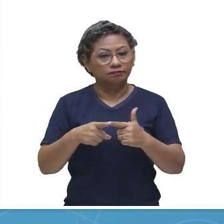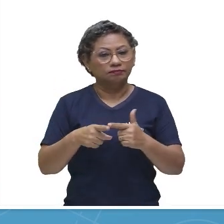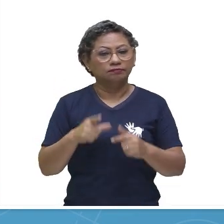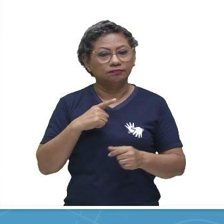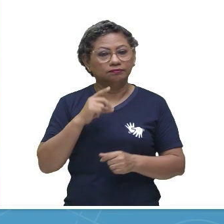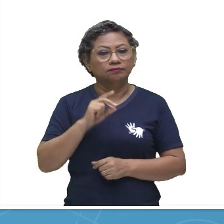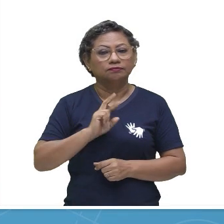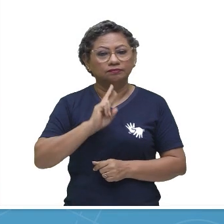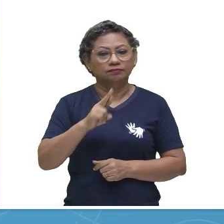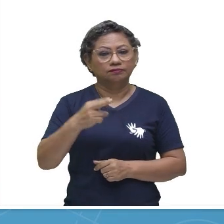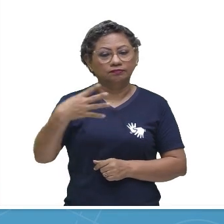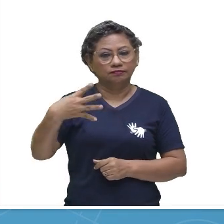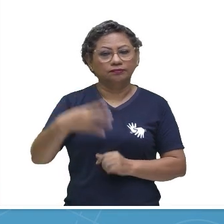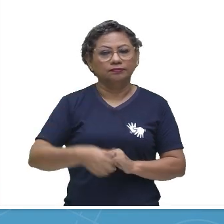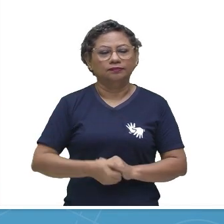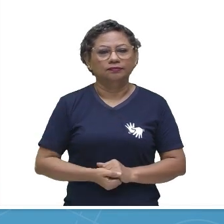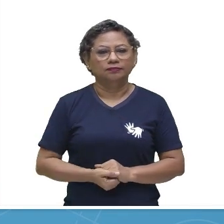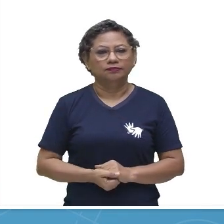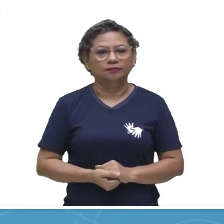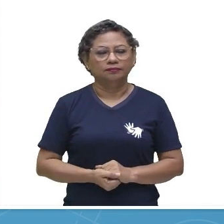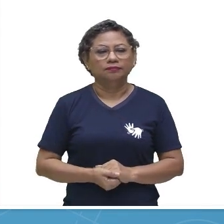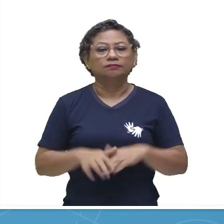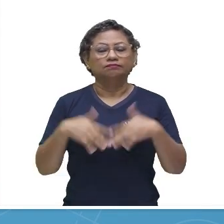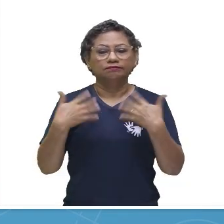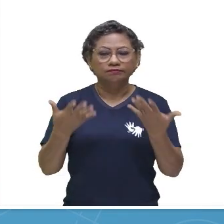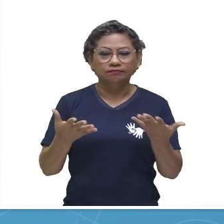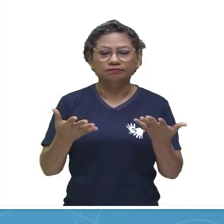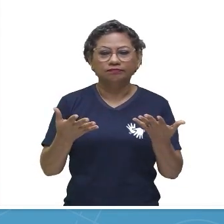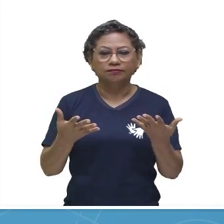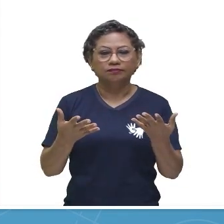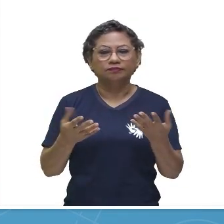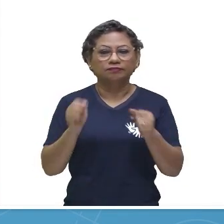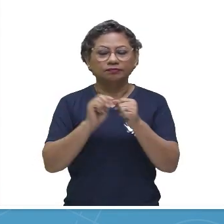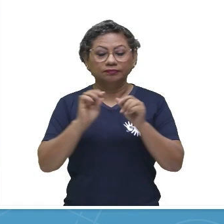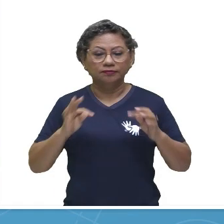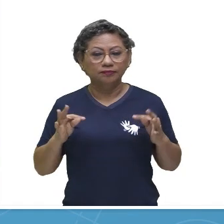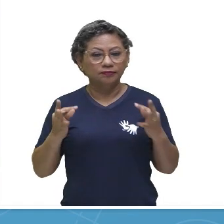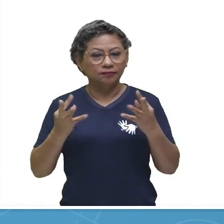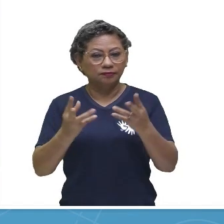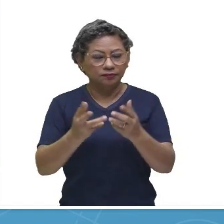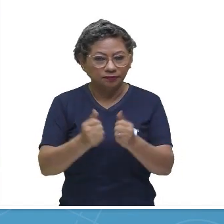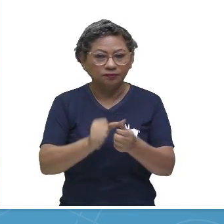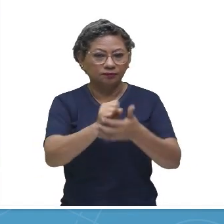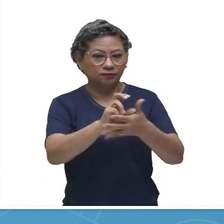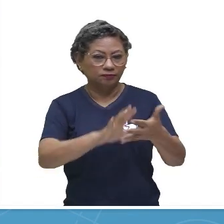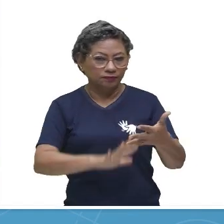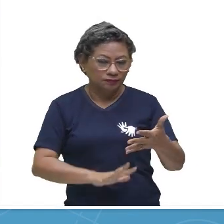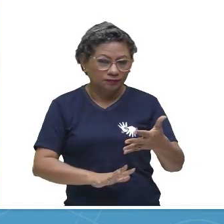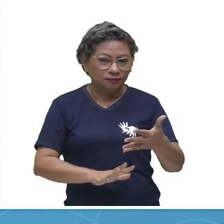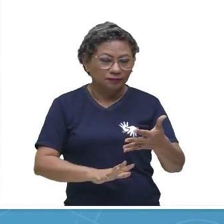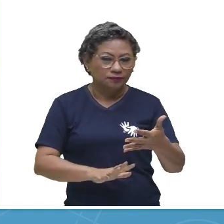4. Perfeito? Muito bem. Concluímos aí a resolução da nossa DLI. Espero que